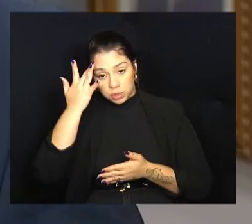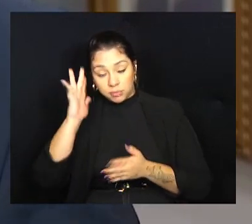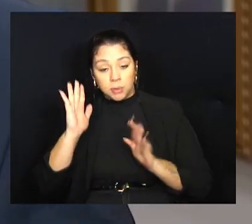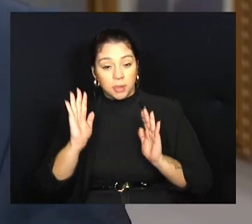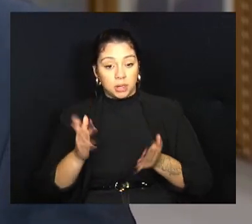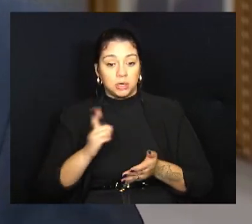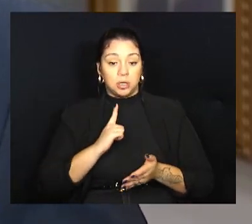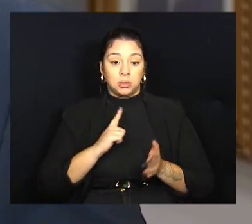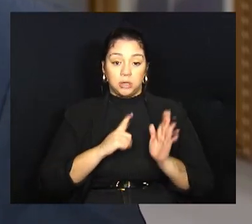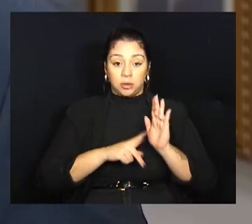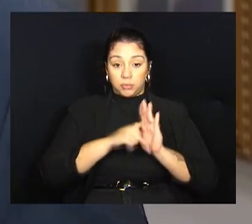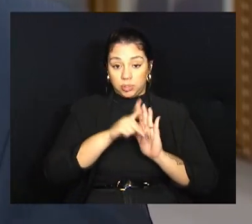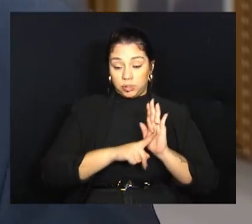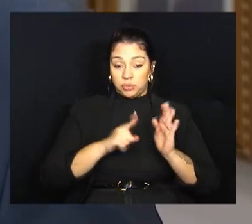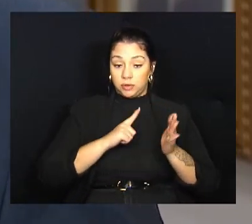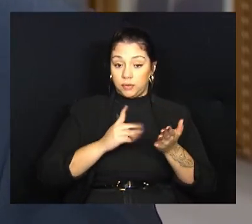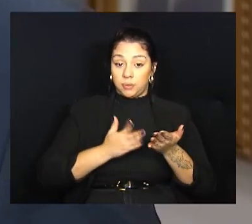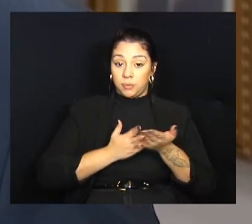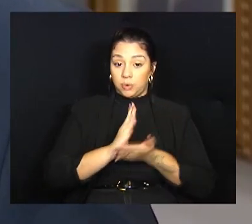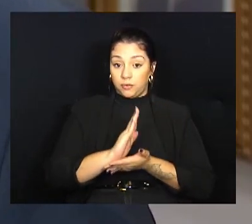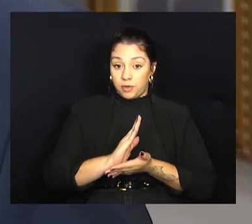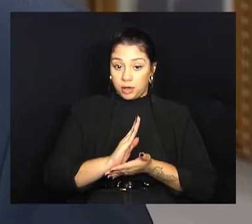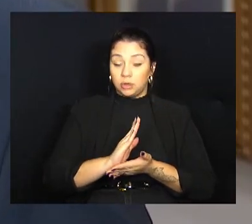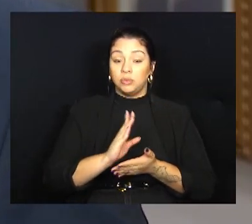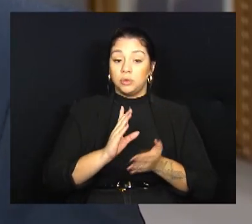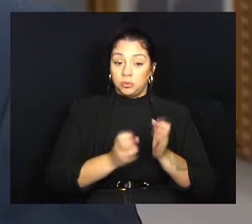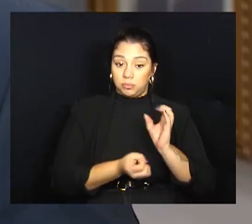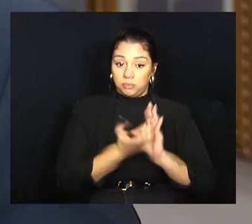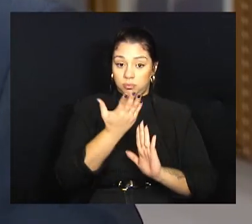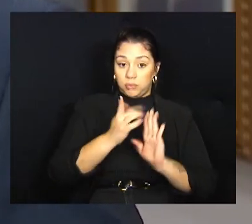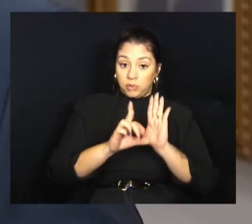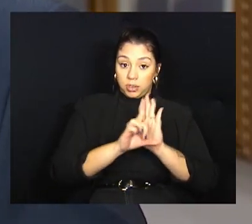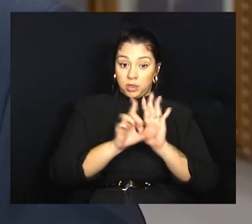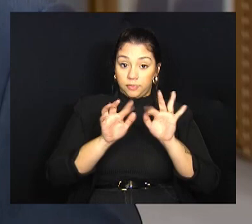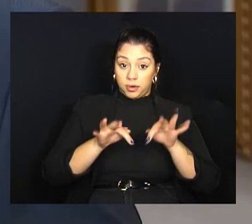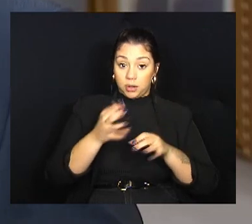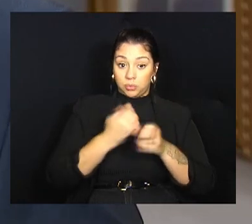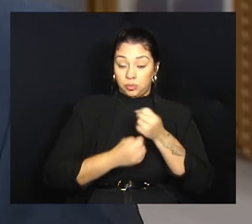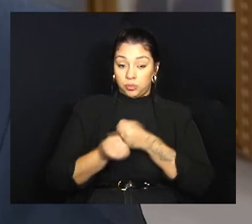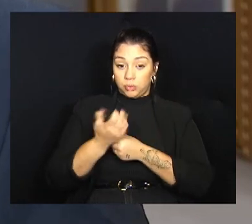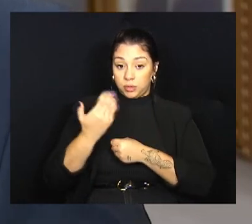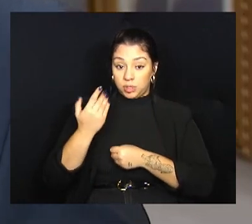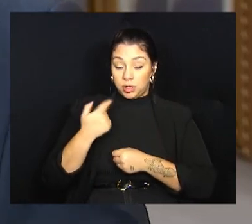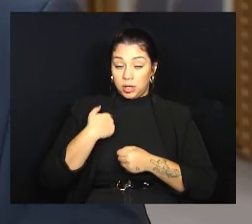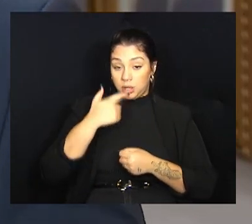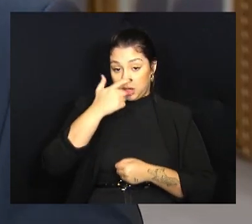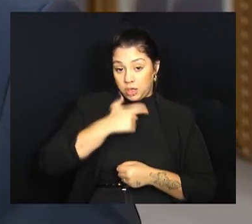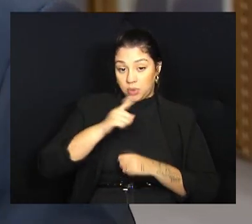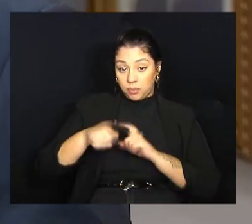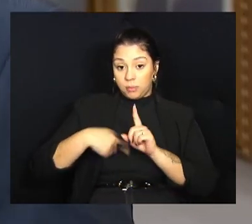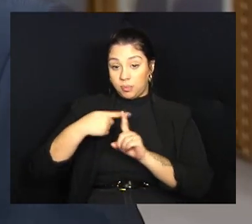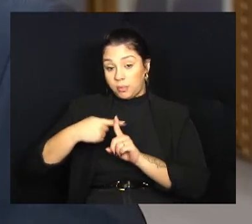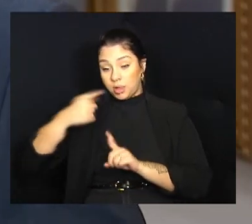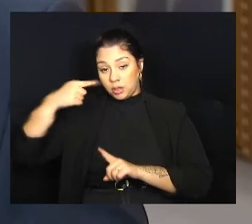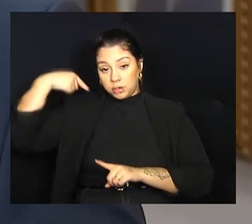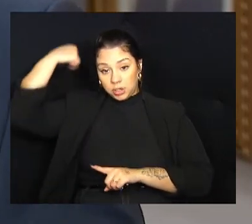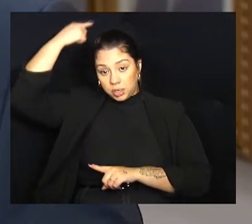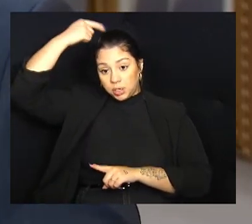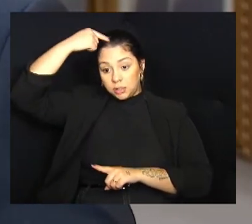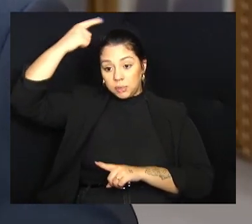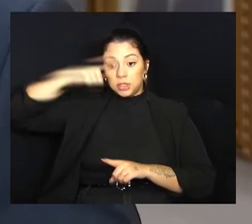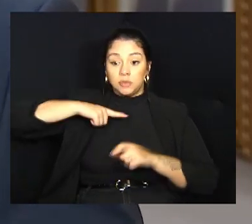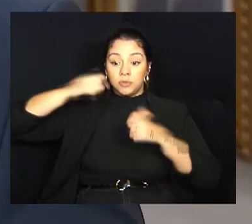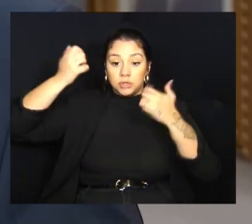projeto aqui que foi aprovado, né, e virou uma lei no final do ano passado, onde eu e o Gaspar já falávamos da preparação,